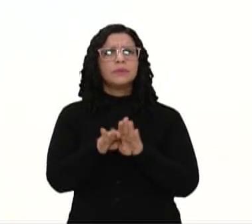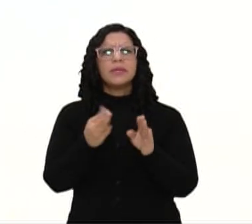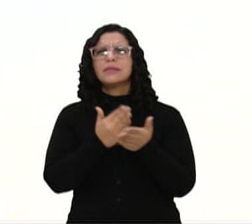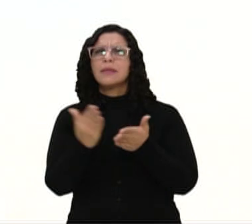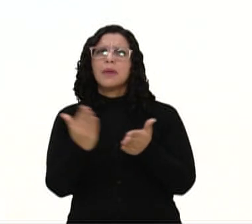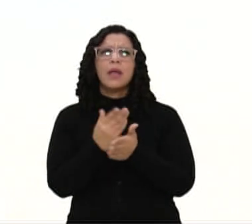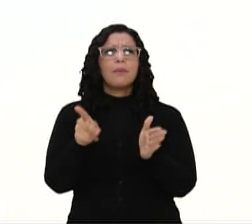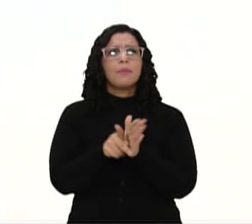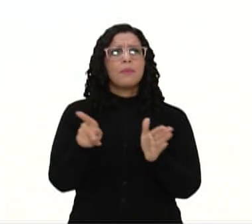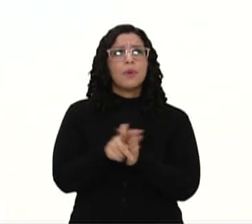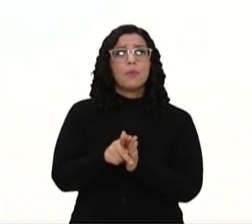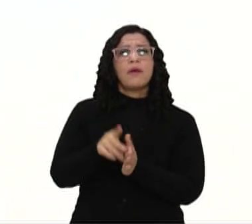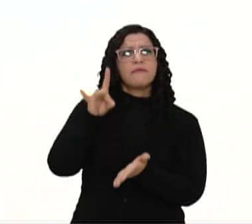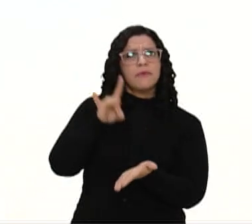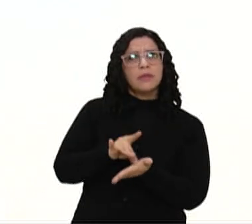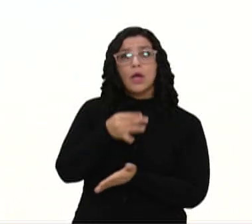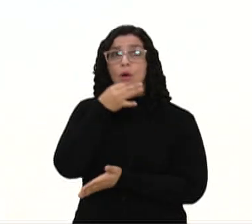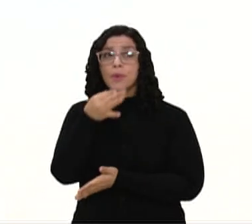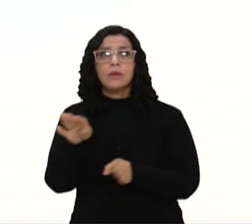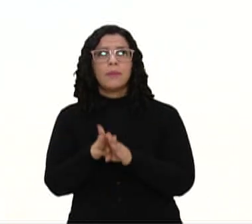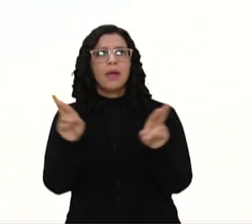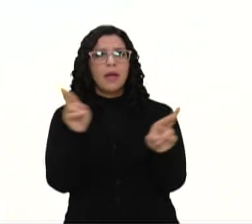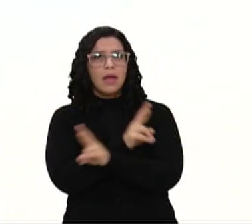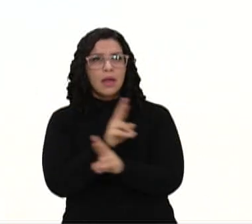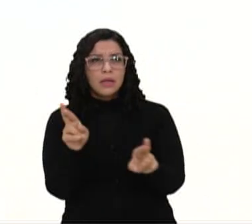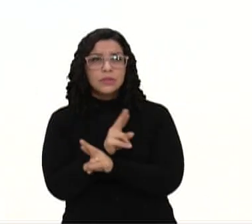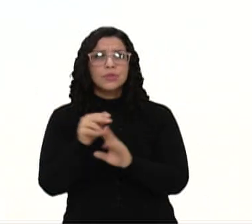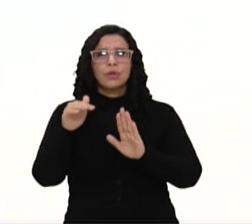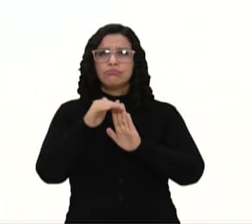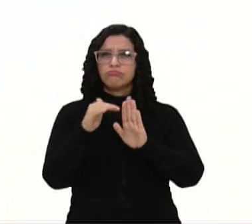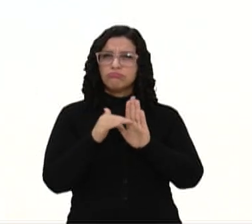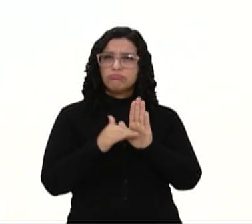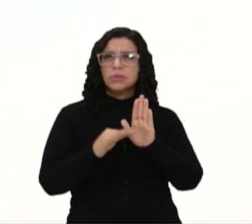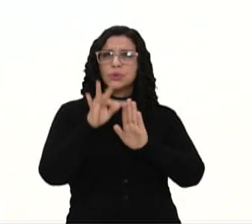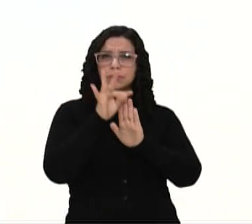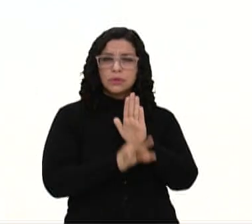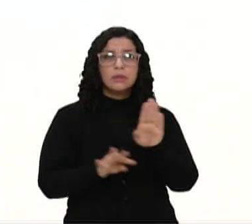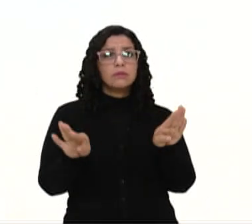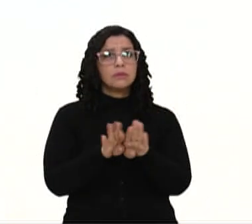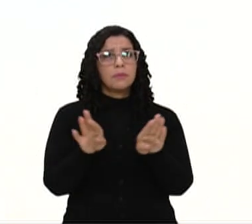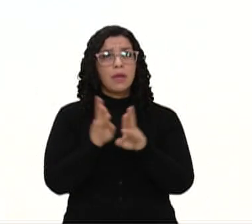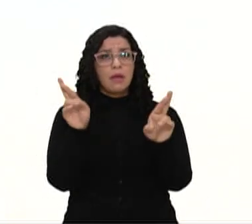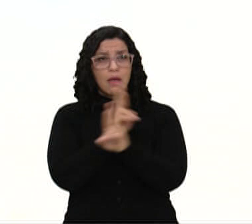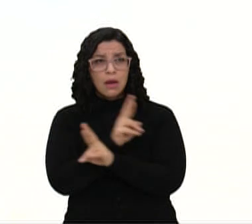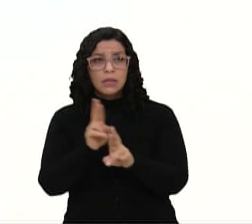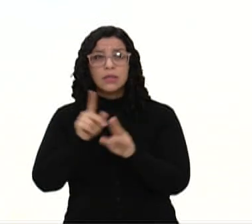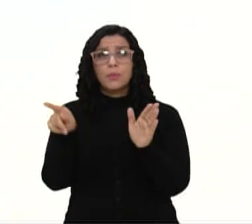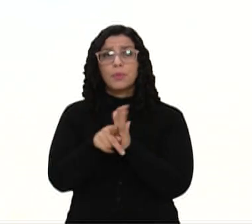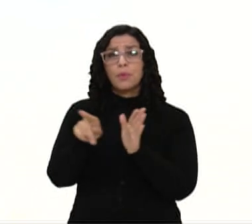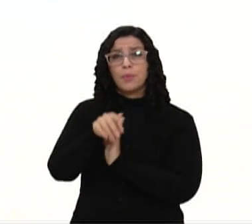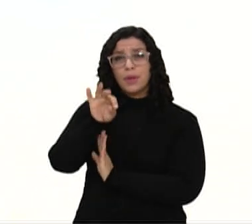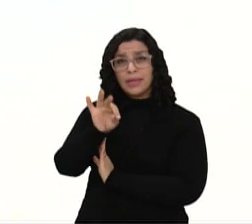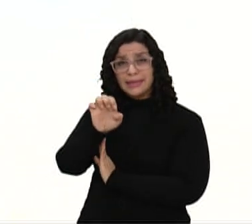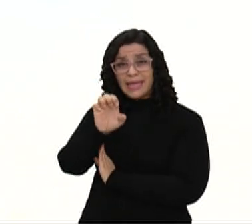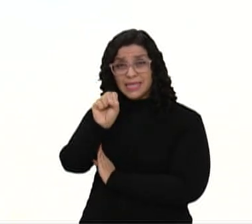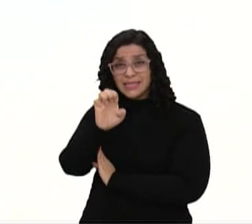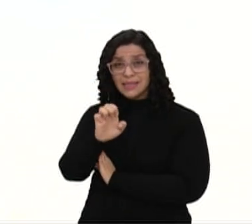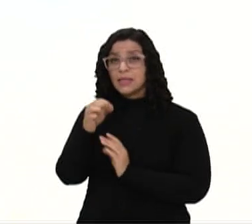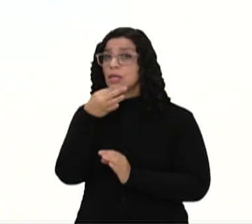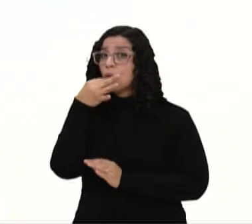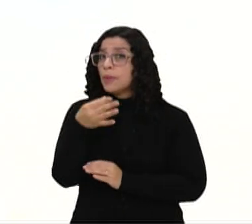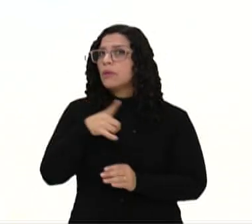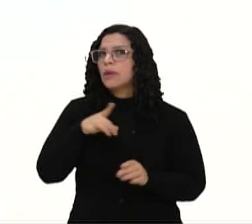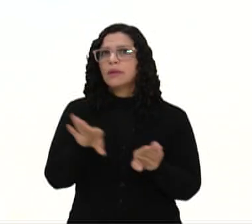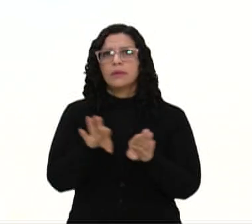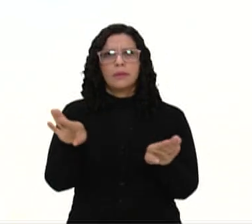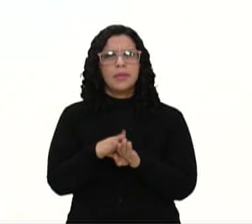distinguir fato de opinião, estabelecer relações entre partes do texto, estabelecer relação entre a tese e os argumentos,